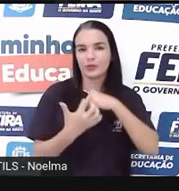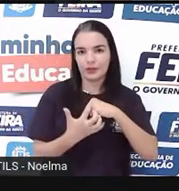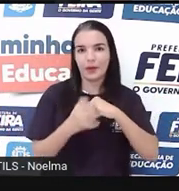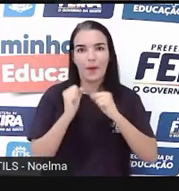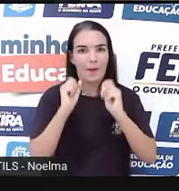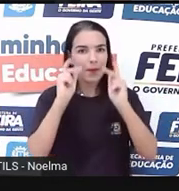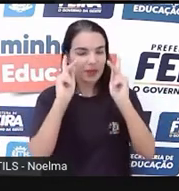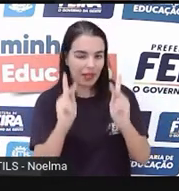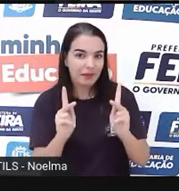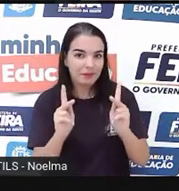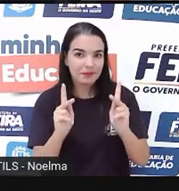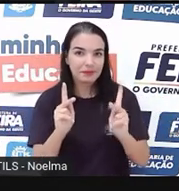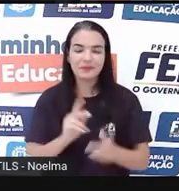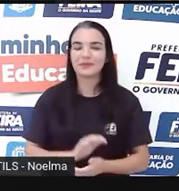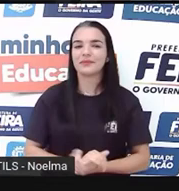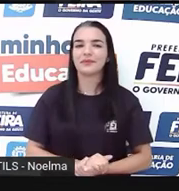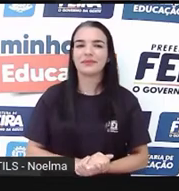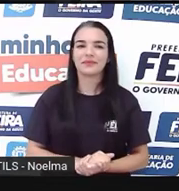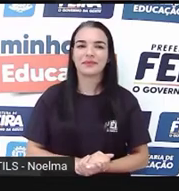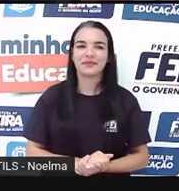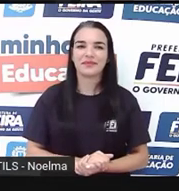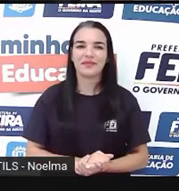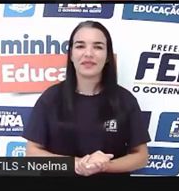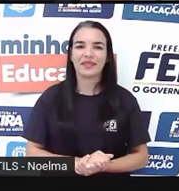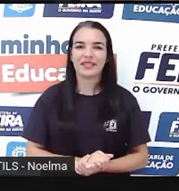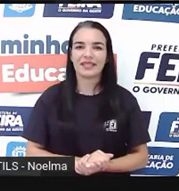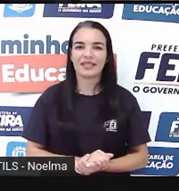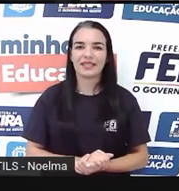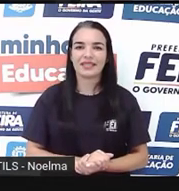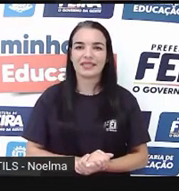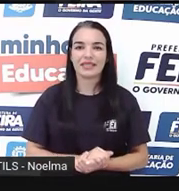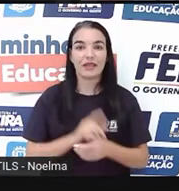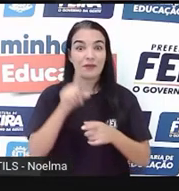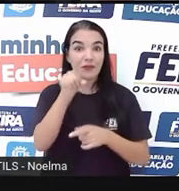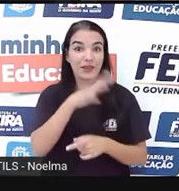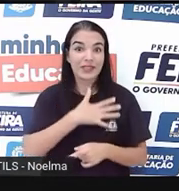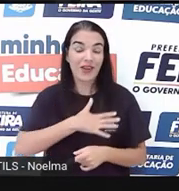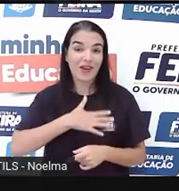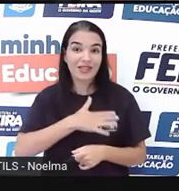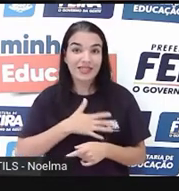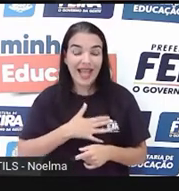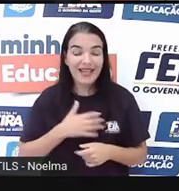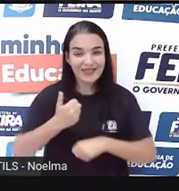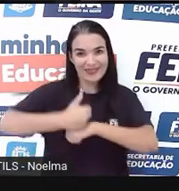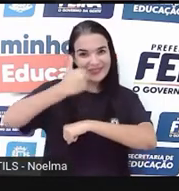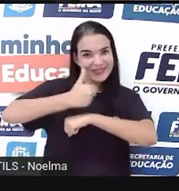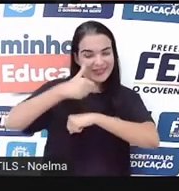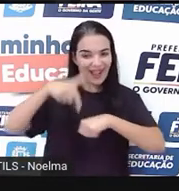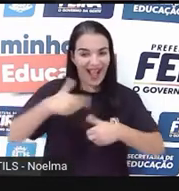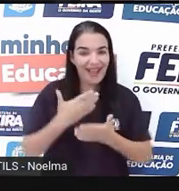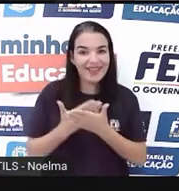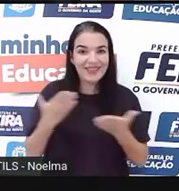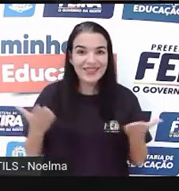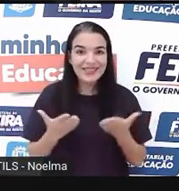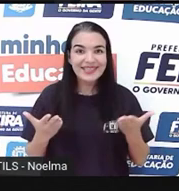vírus, coronavírus. Ok, students? E aí, gostaram? Curtiram a nossa aula de hoje?